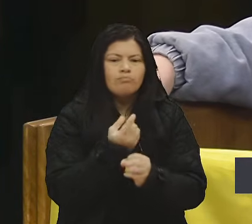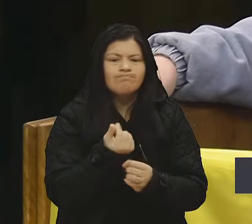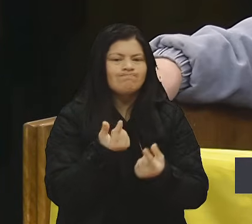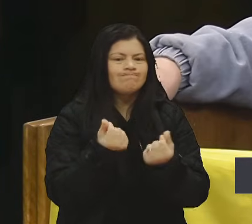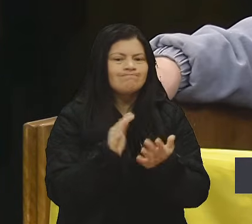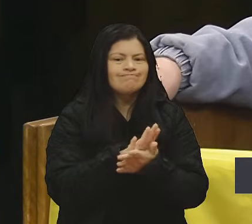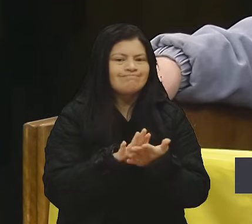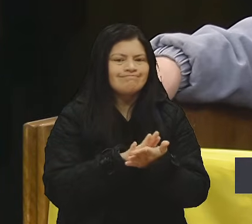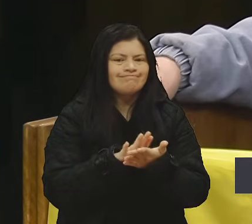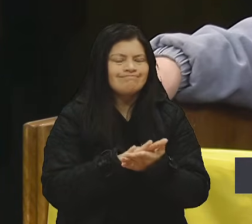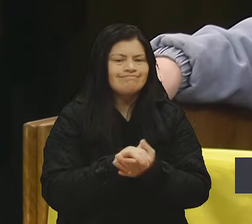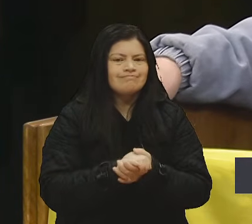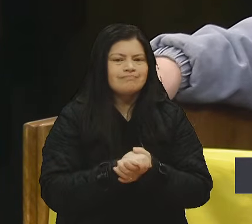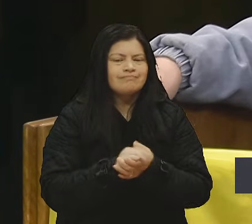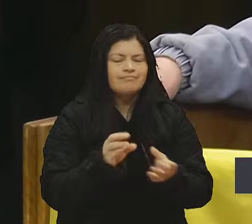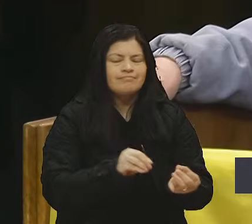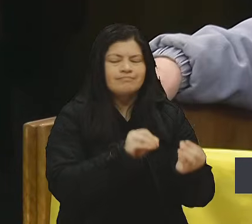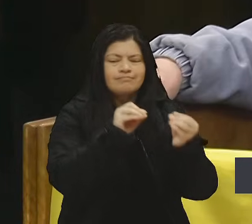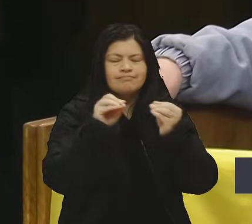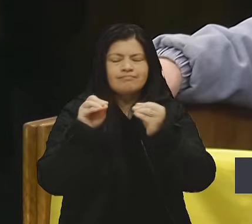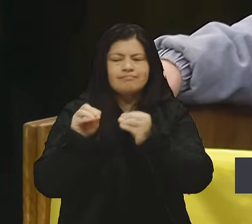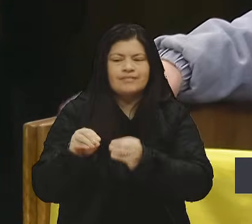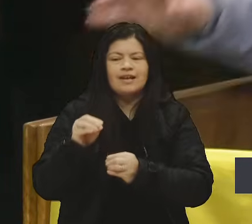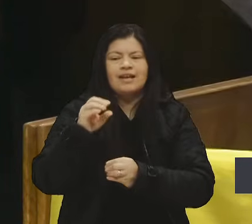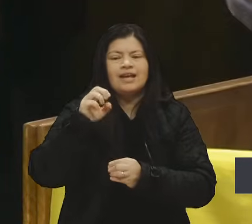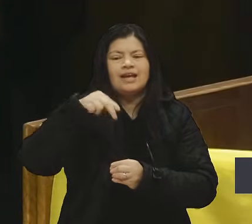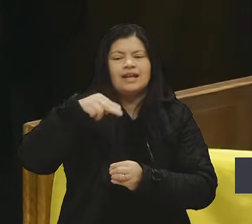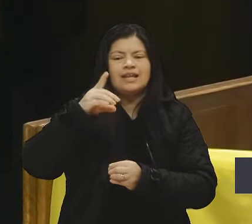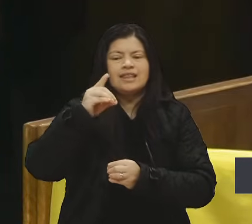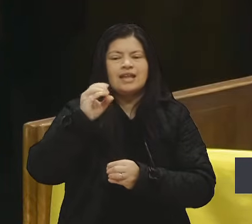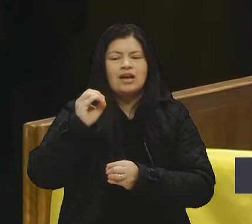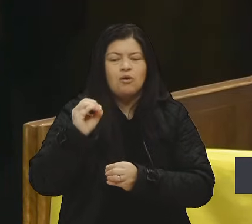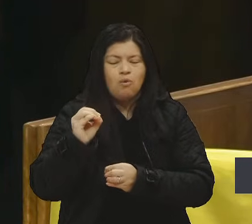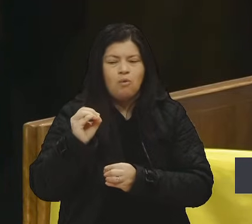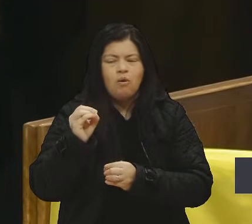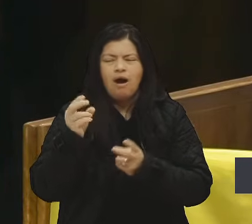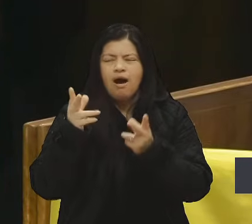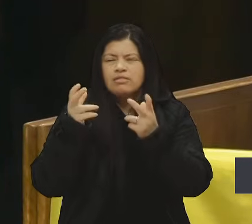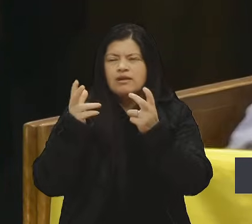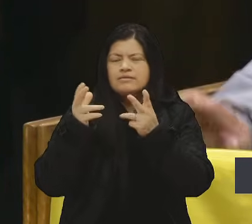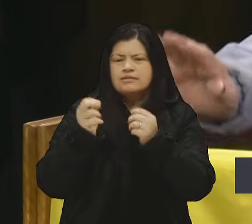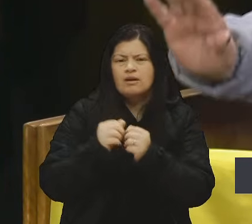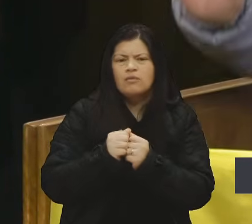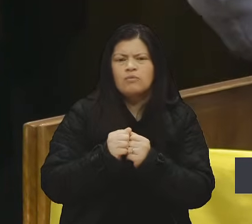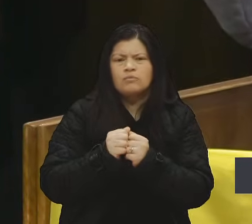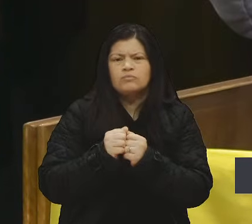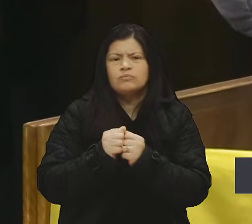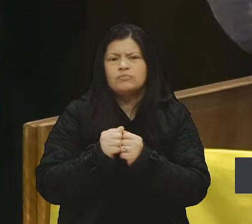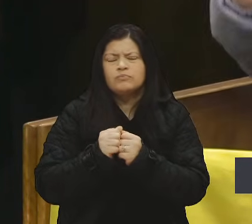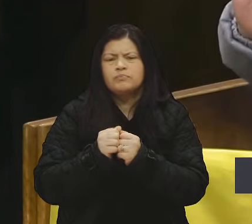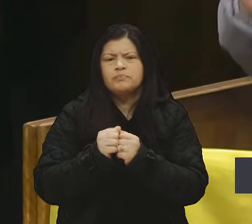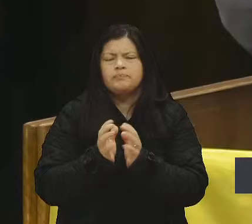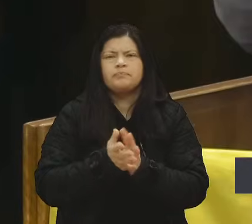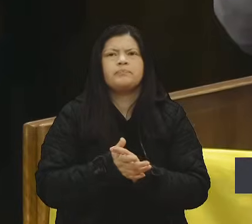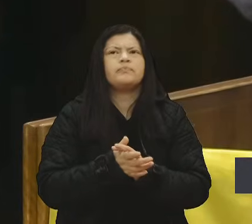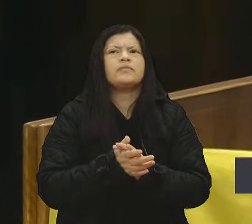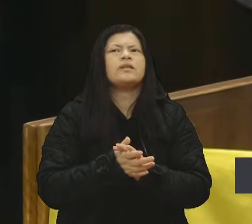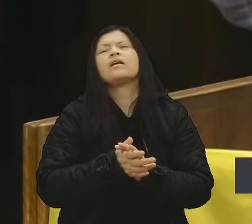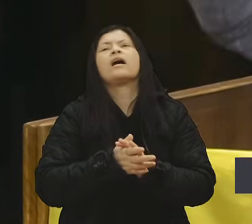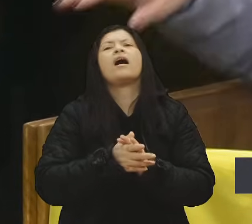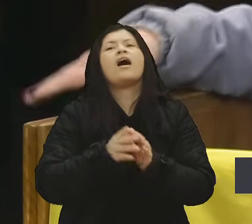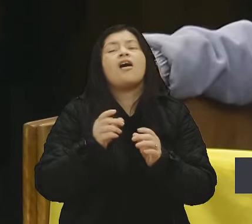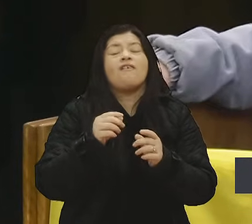E quando ele entrega a LDO este ano, me chamou a atenção. O déficit que ele diz